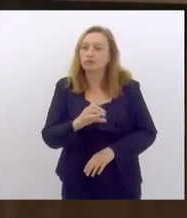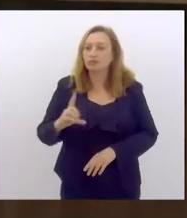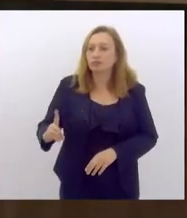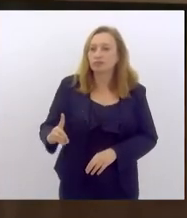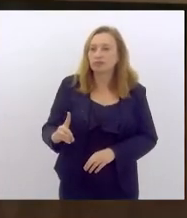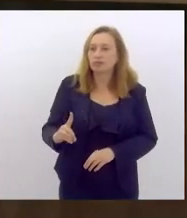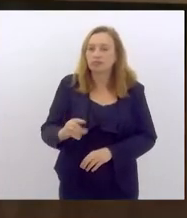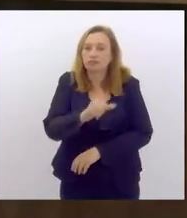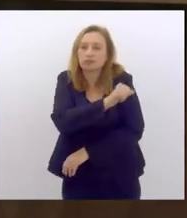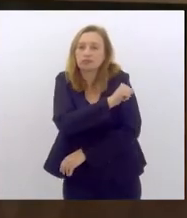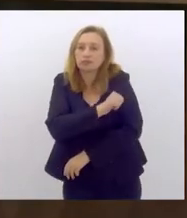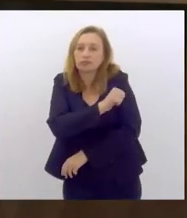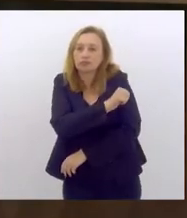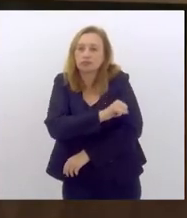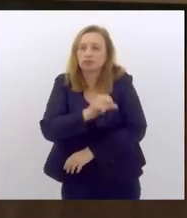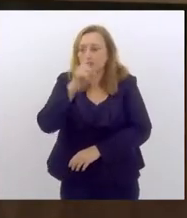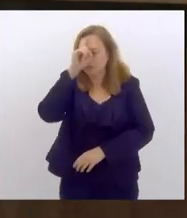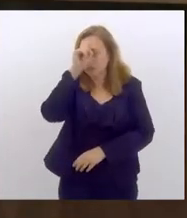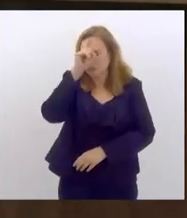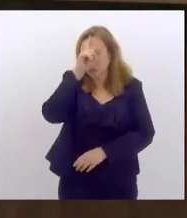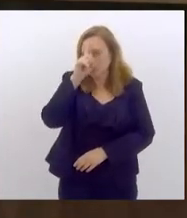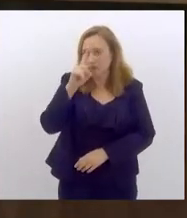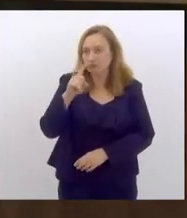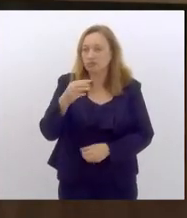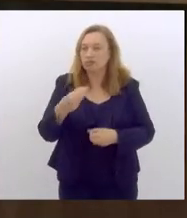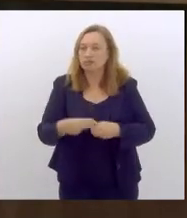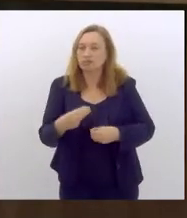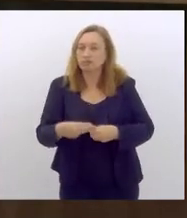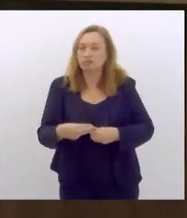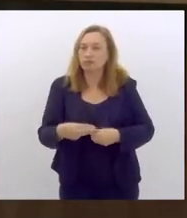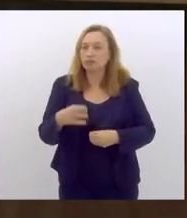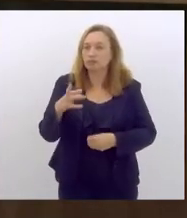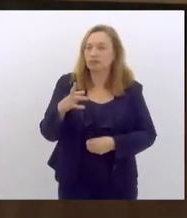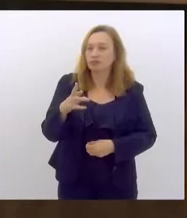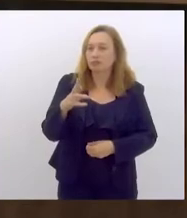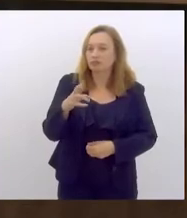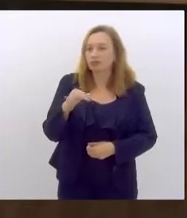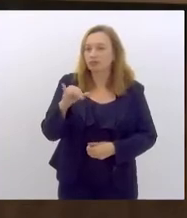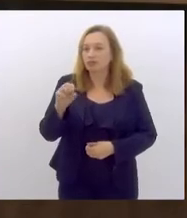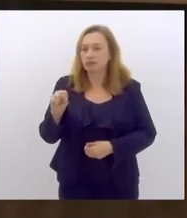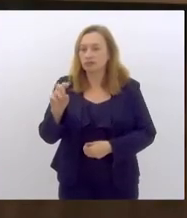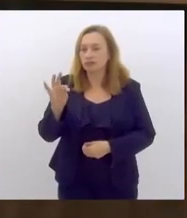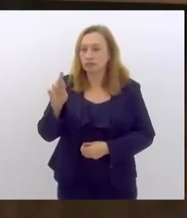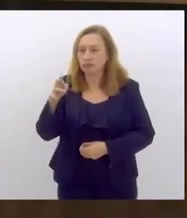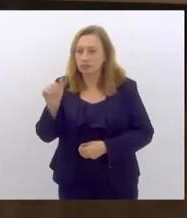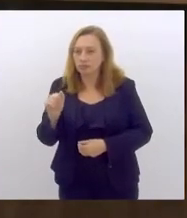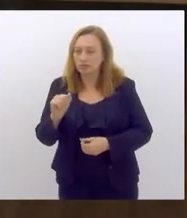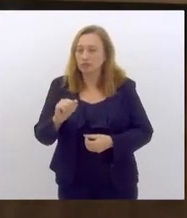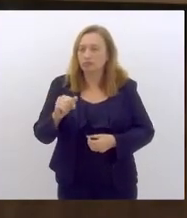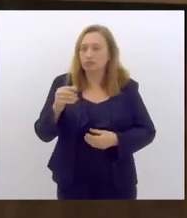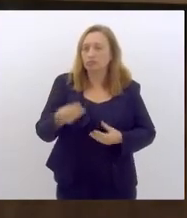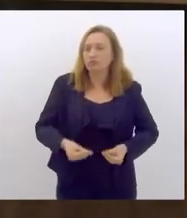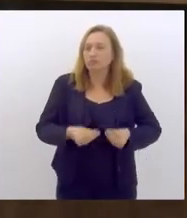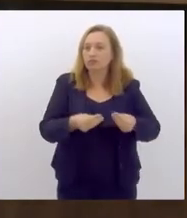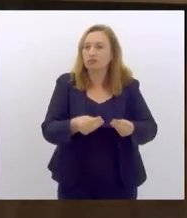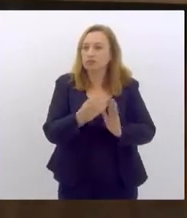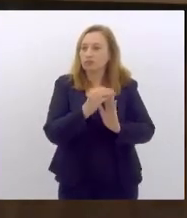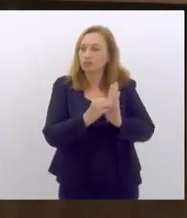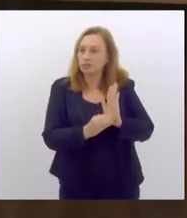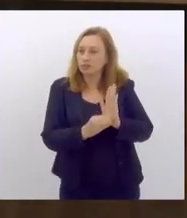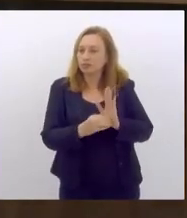de enfermagem do Hospital Municipal de Rio das Ostras. E nós entregamos aqui um ofício